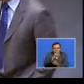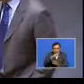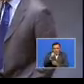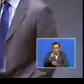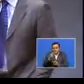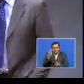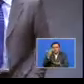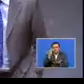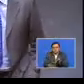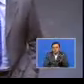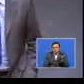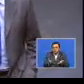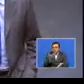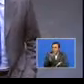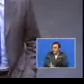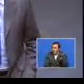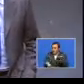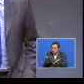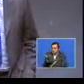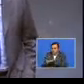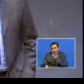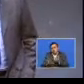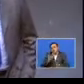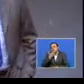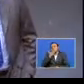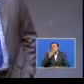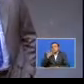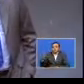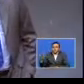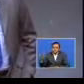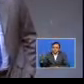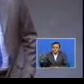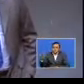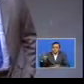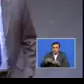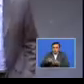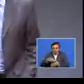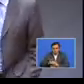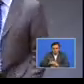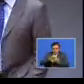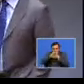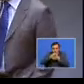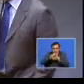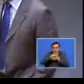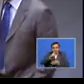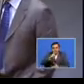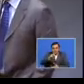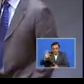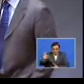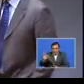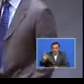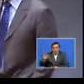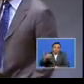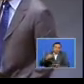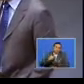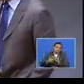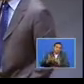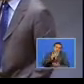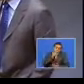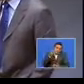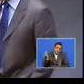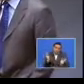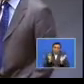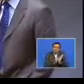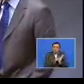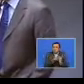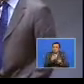Mas, se esse é um pedido do líder do PT, ou com a anuência do líder do PT, do presidente do PT municipal, acho que pode colocar, não tem